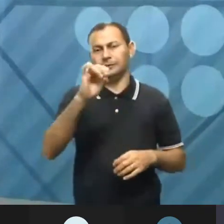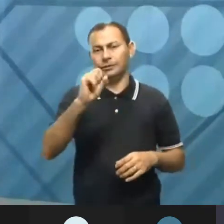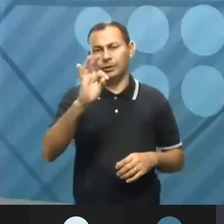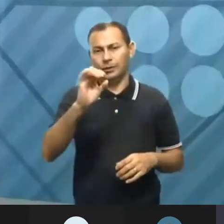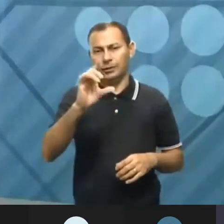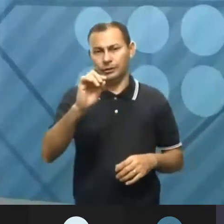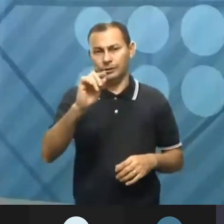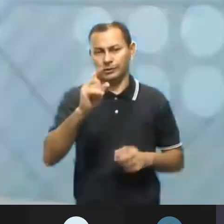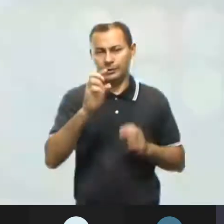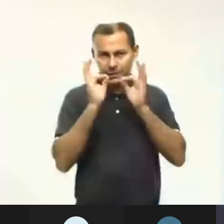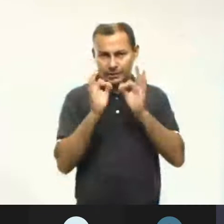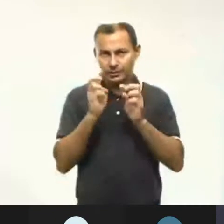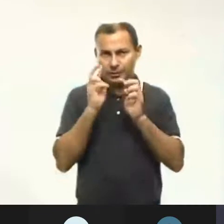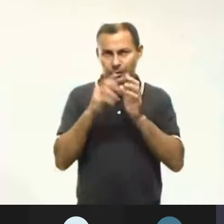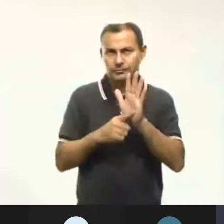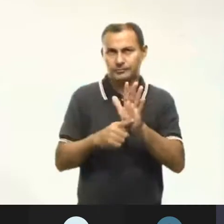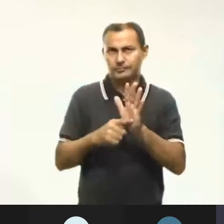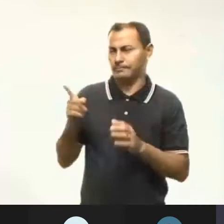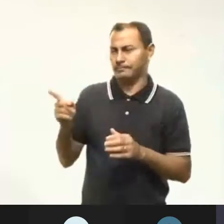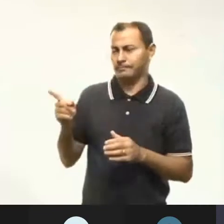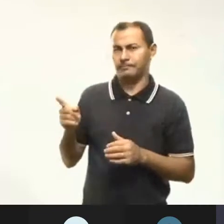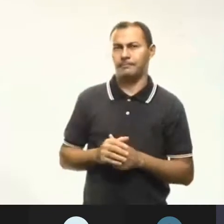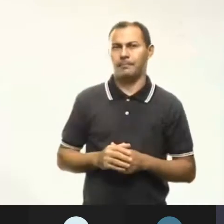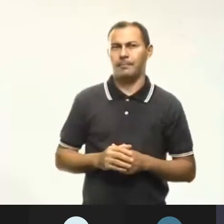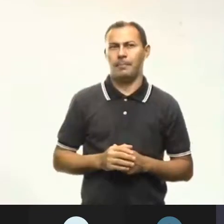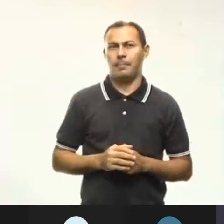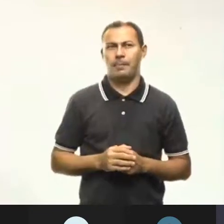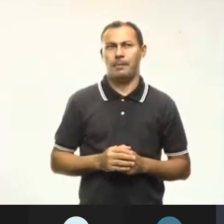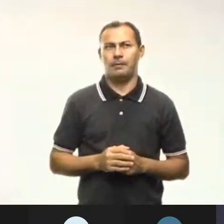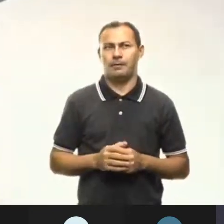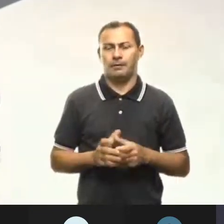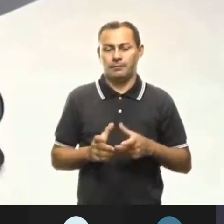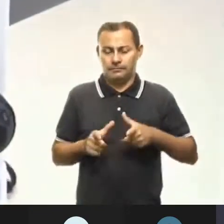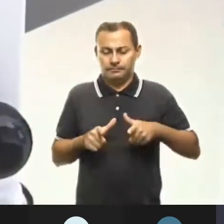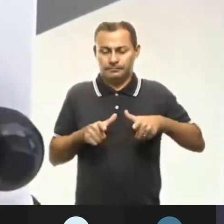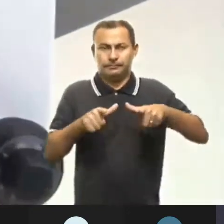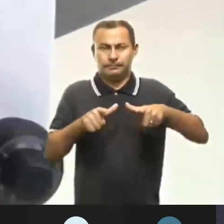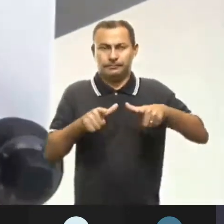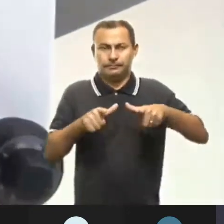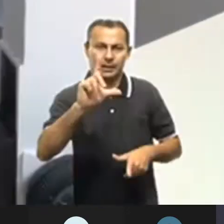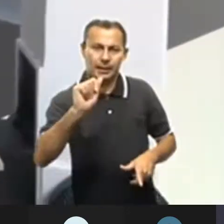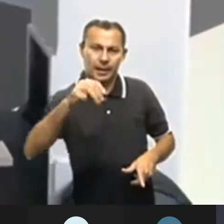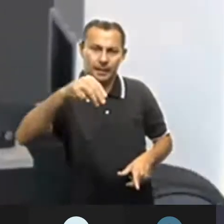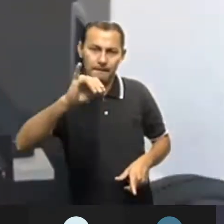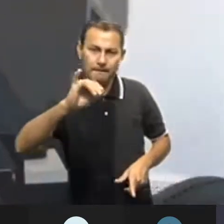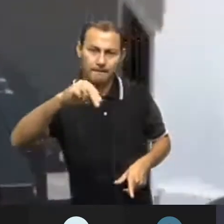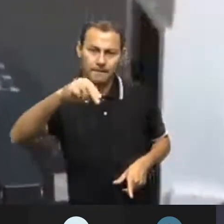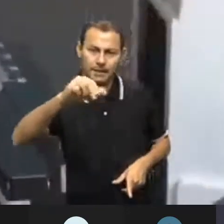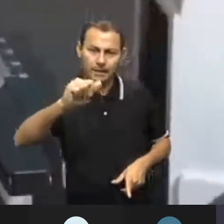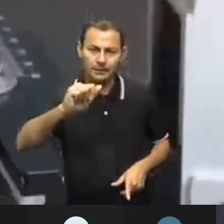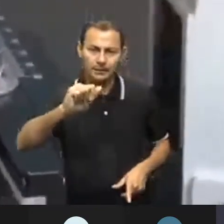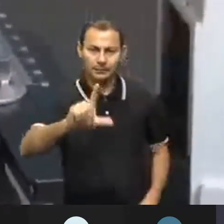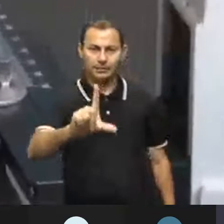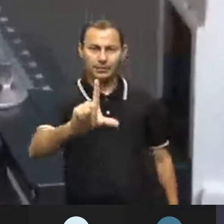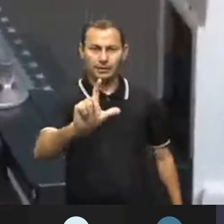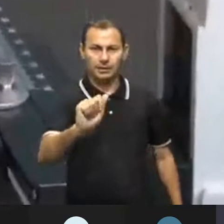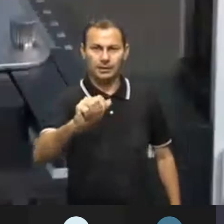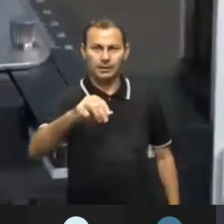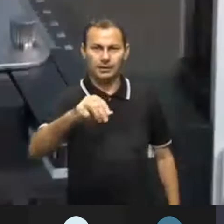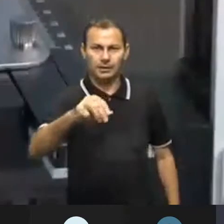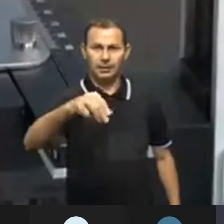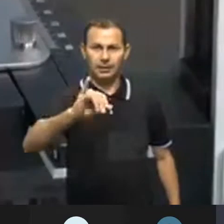histológicas da traqueia. Vamos lá? Então, vamos colocar a nossa lâmina, né, no microscópio, a nossa lâmina de